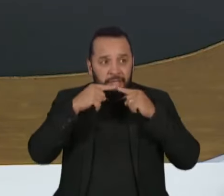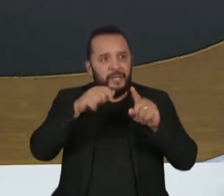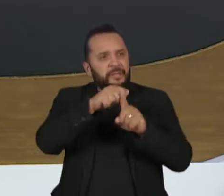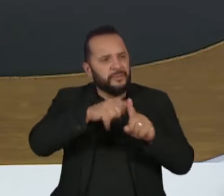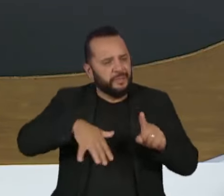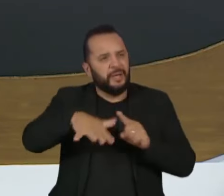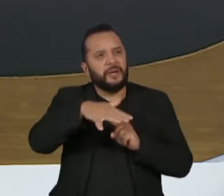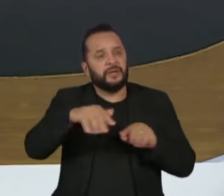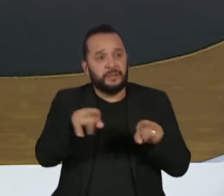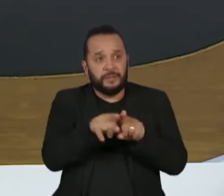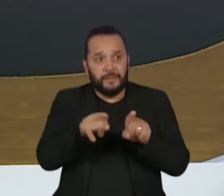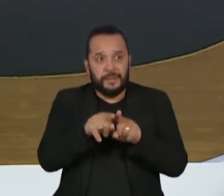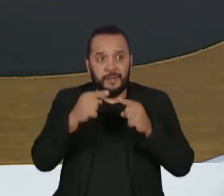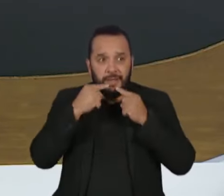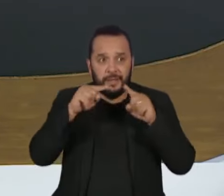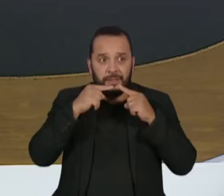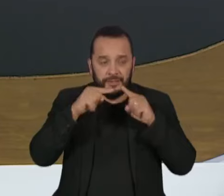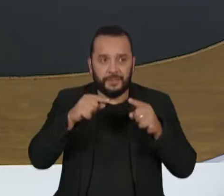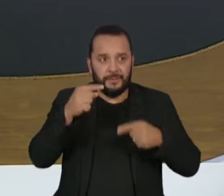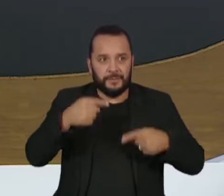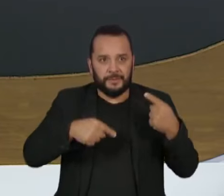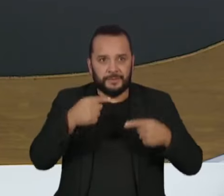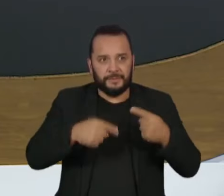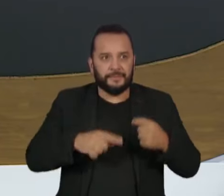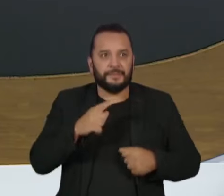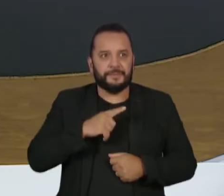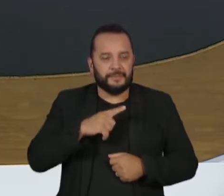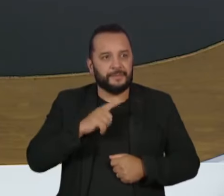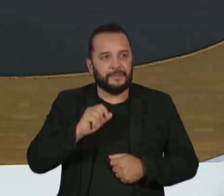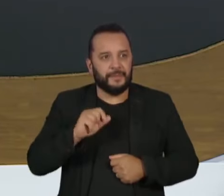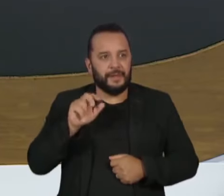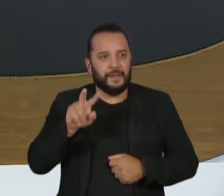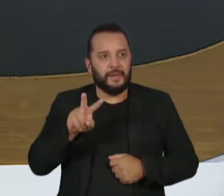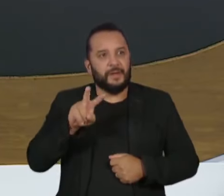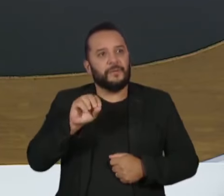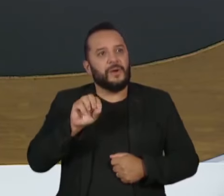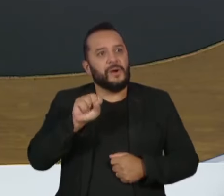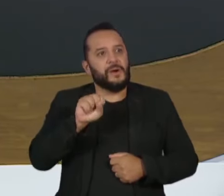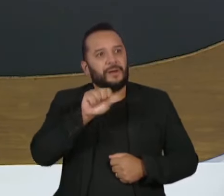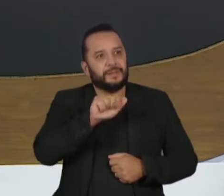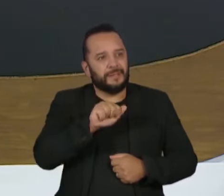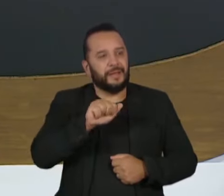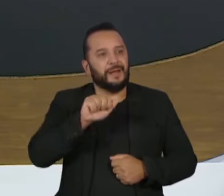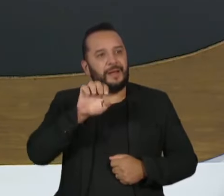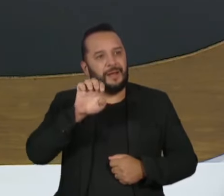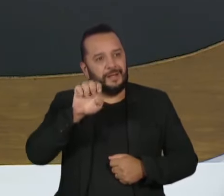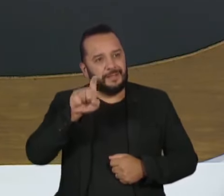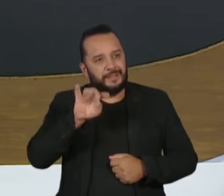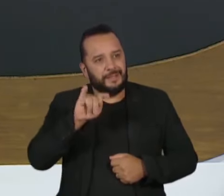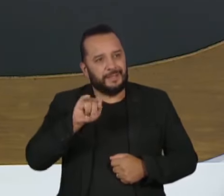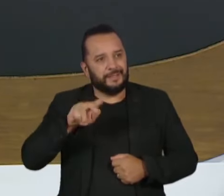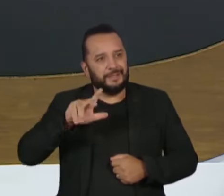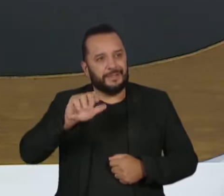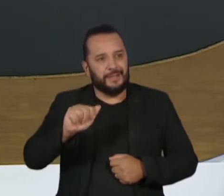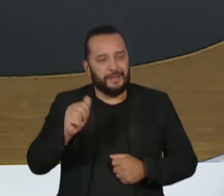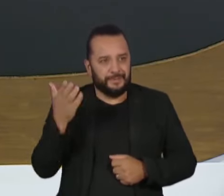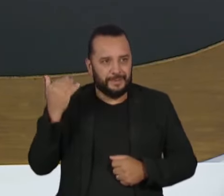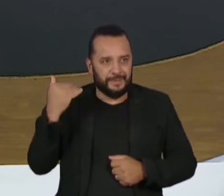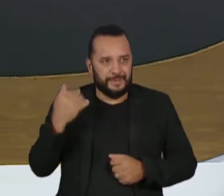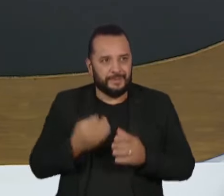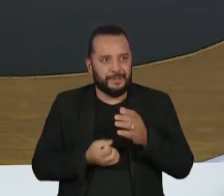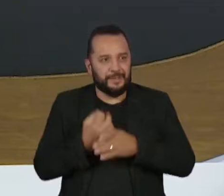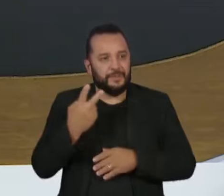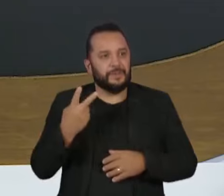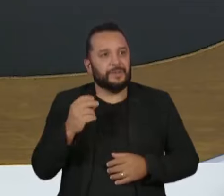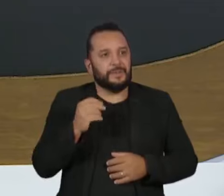forte. Talvez o ápice seja a Vossa Excelência de 2005, que muita gente deve estar com vontade de cantar hoje em dia. Queria te